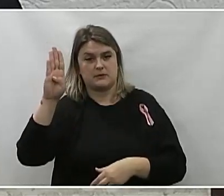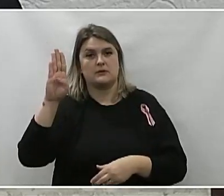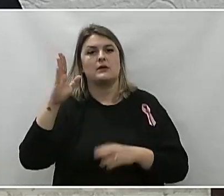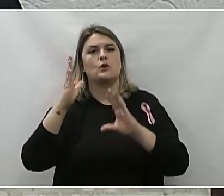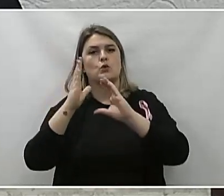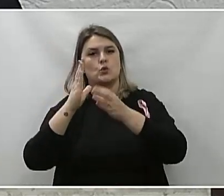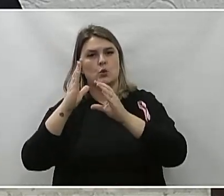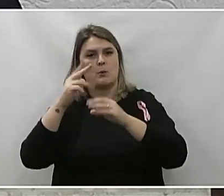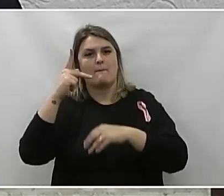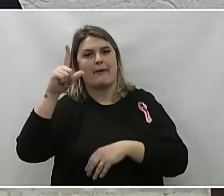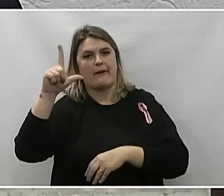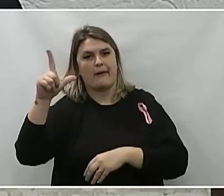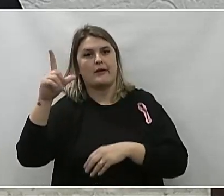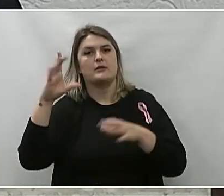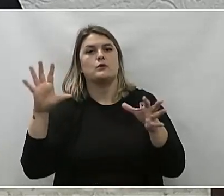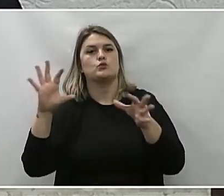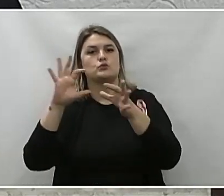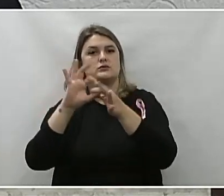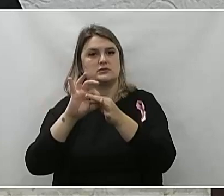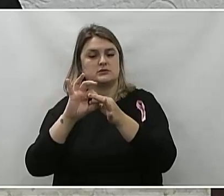PL União